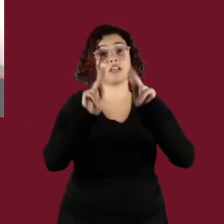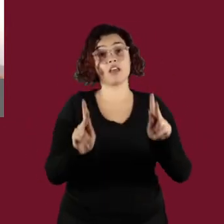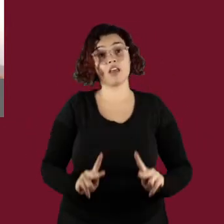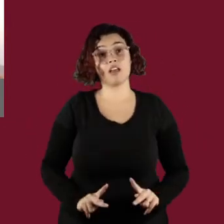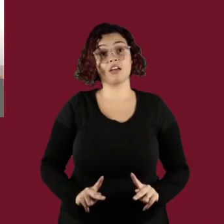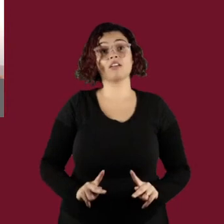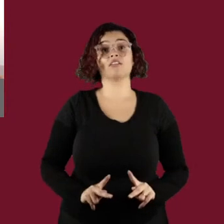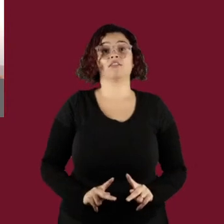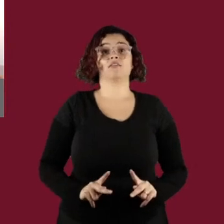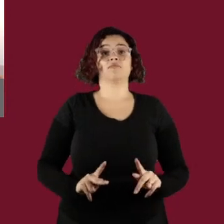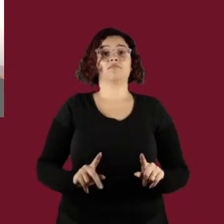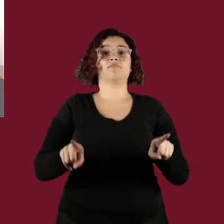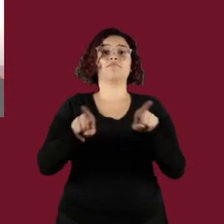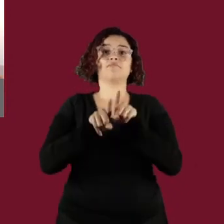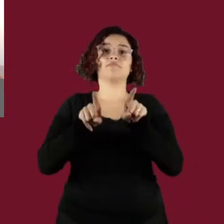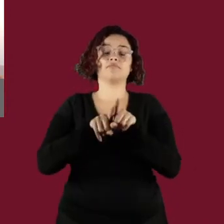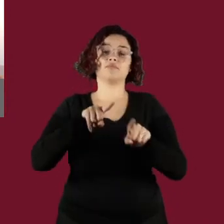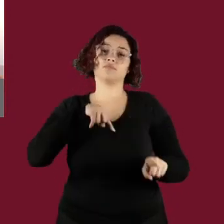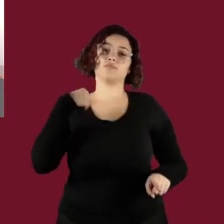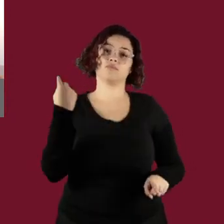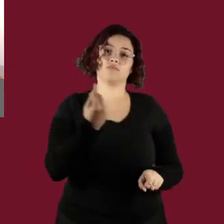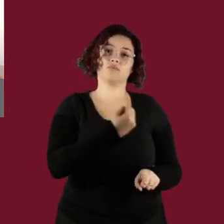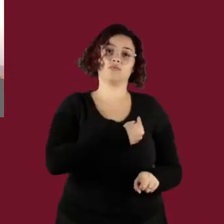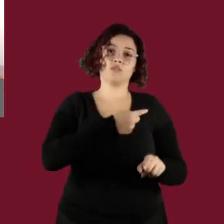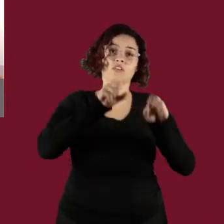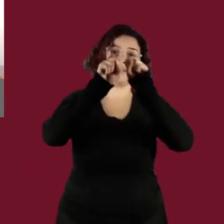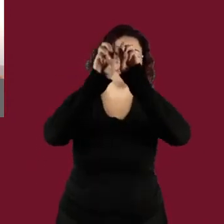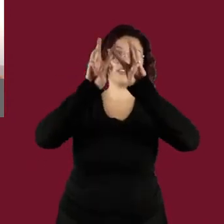gente, o nosso endereço, né,